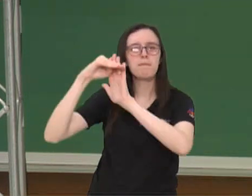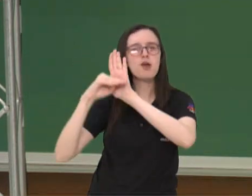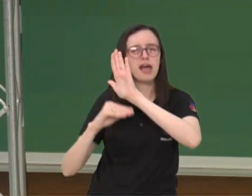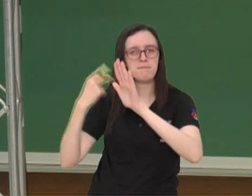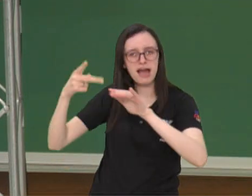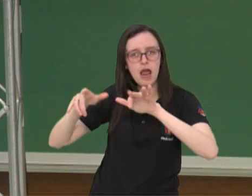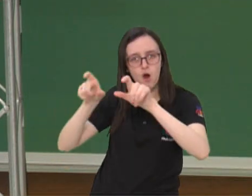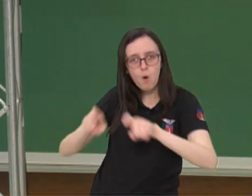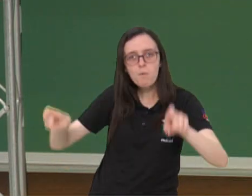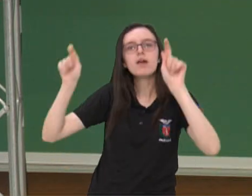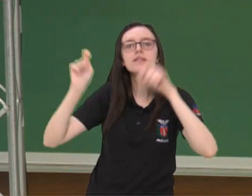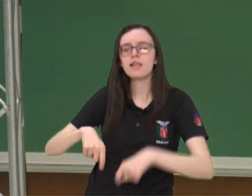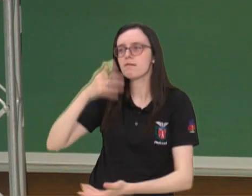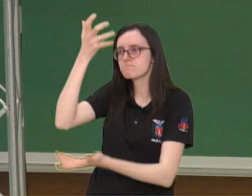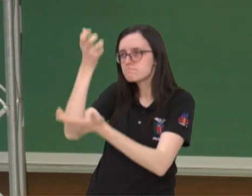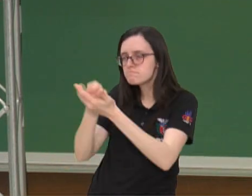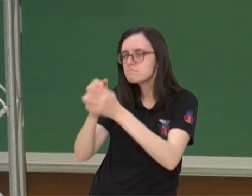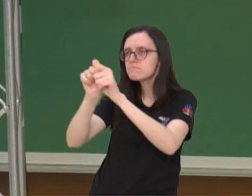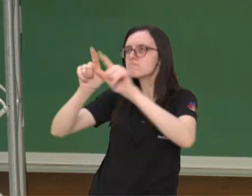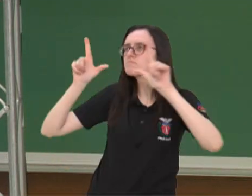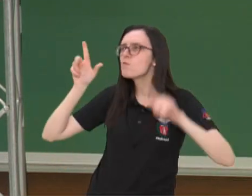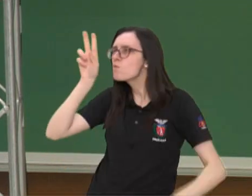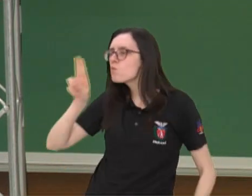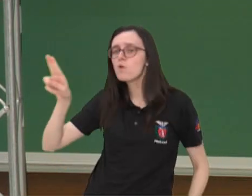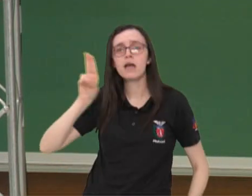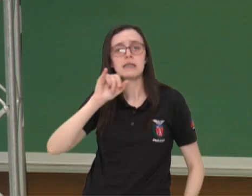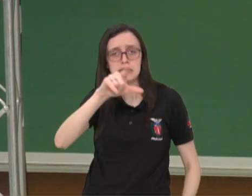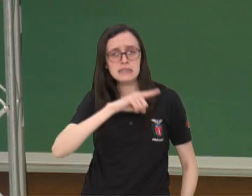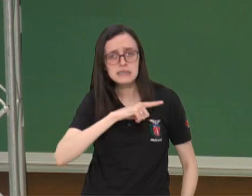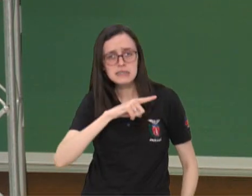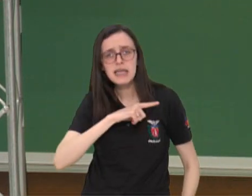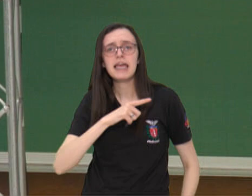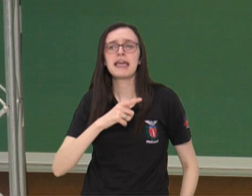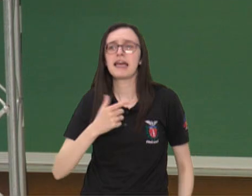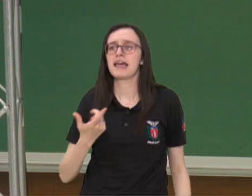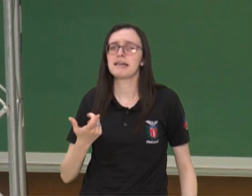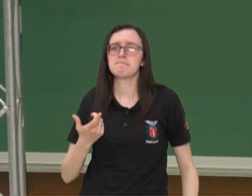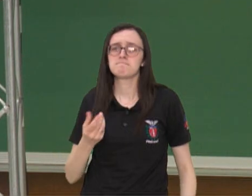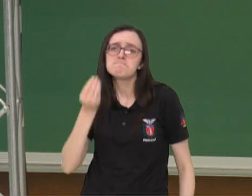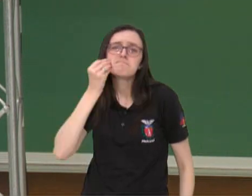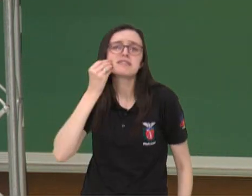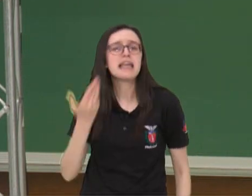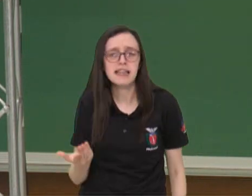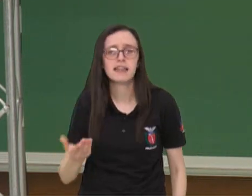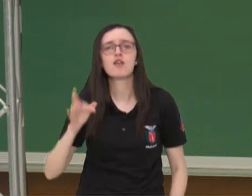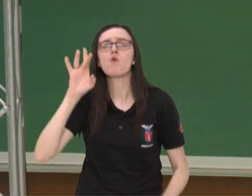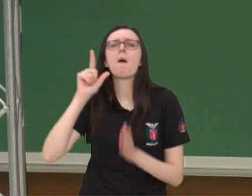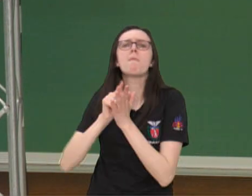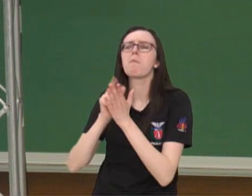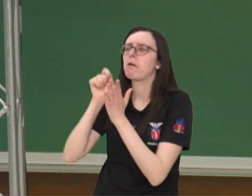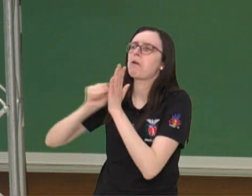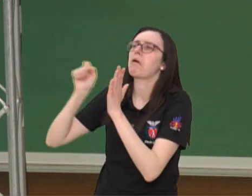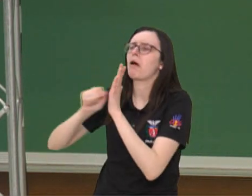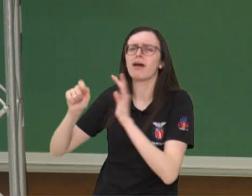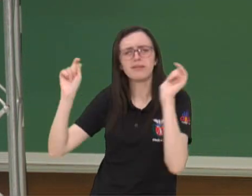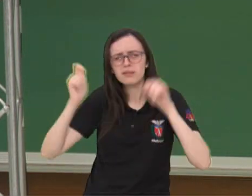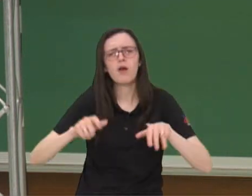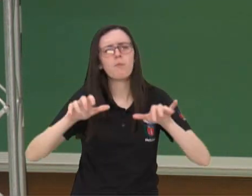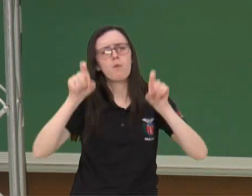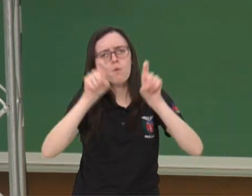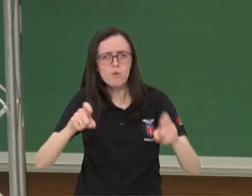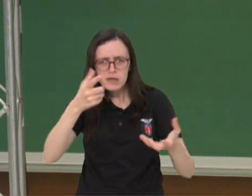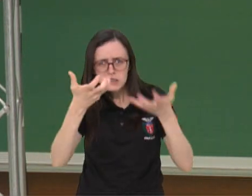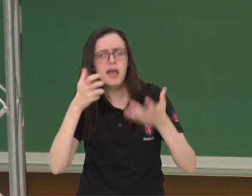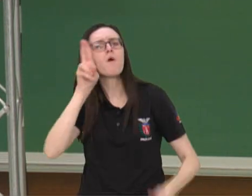Se você consegue utilizar, utilize o software. A gente não tem só o papel e caneta para desenhar na mão. Aí